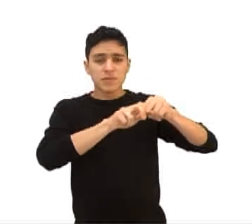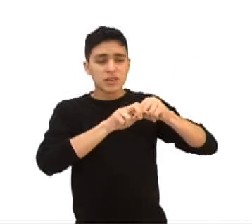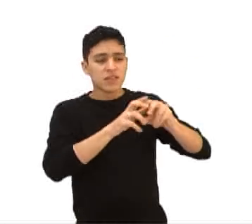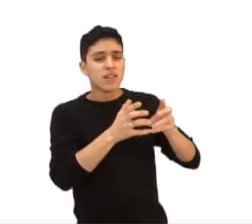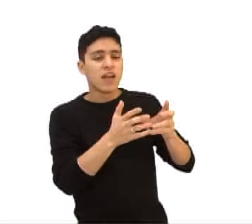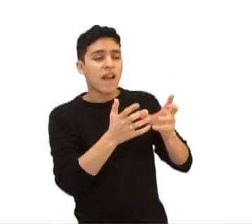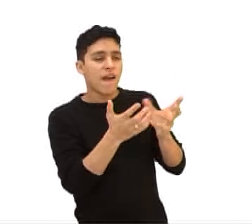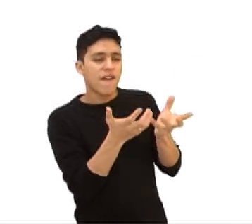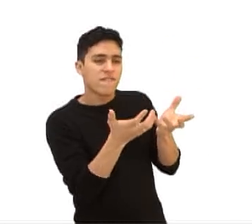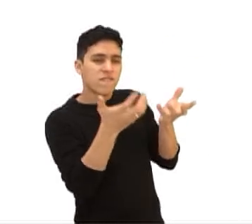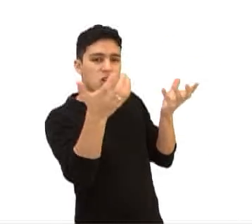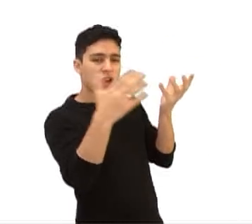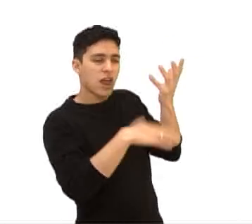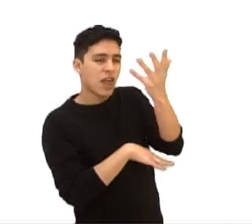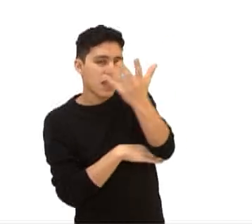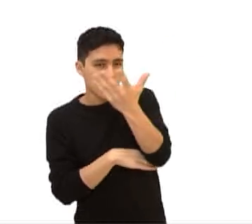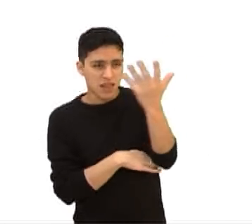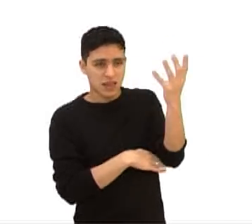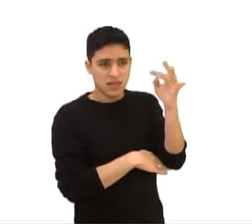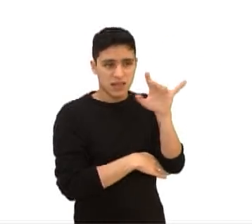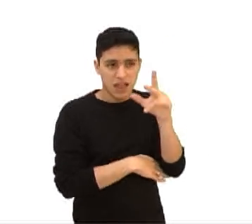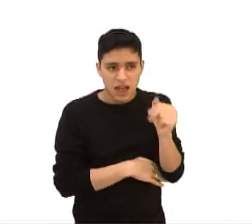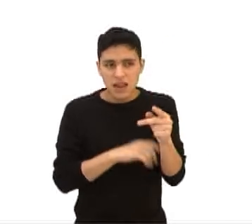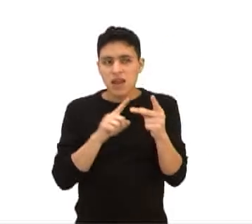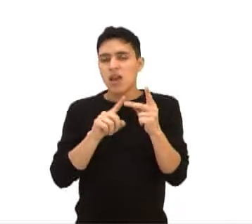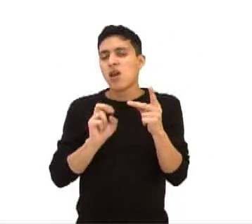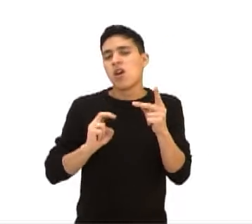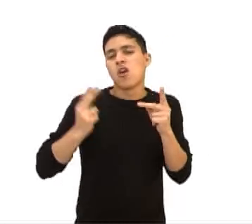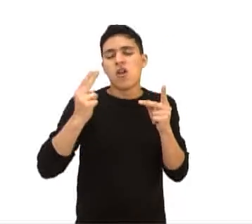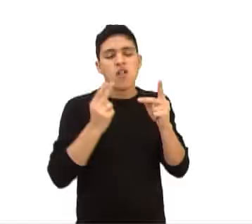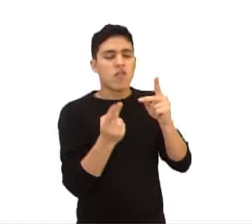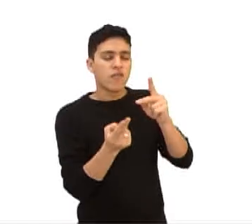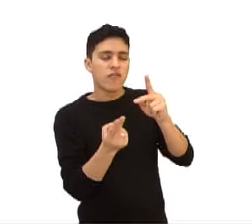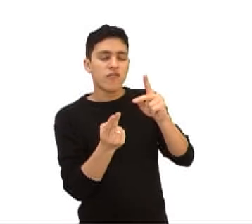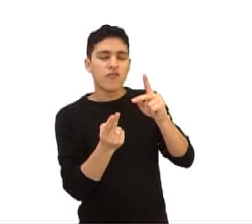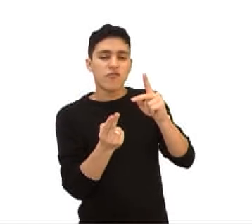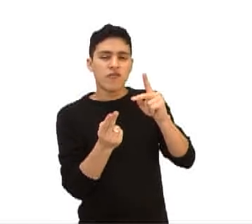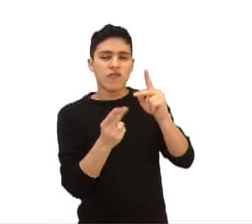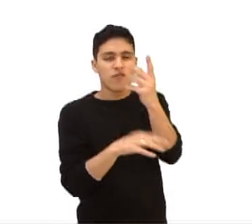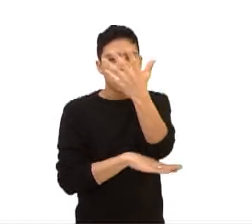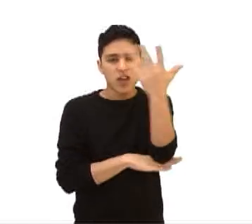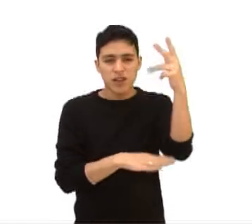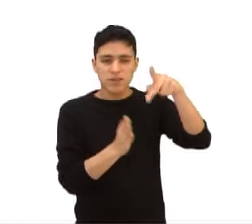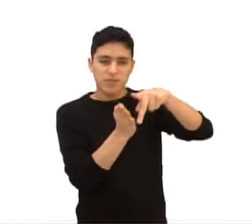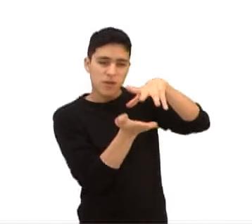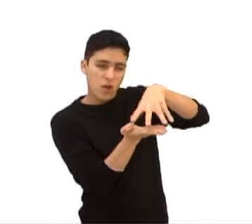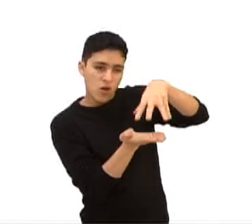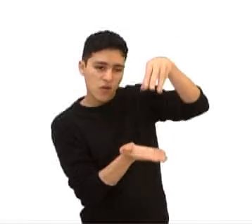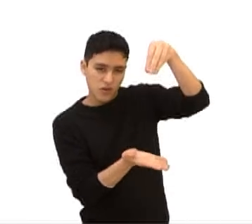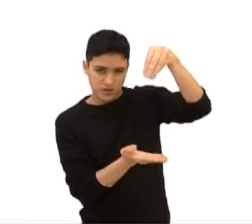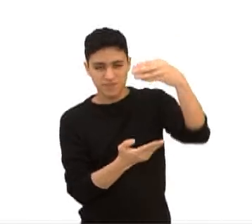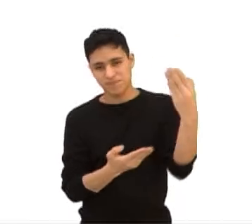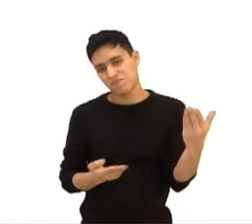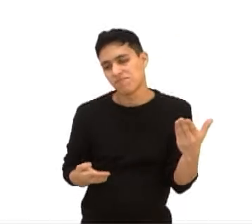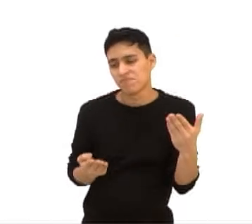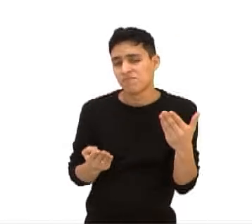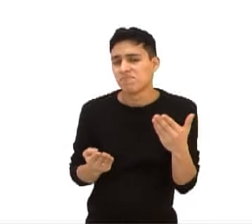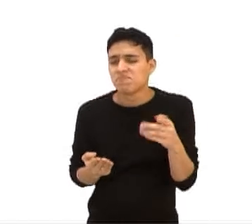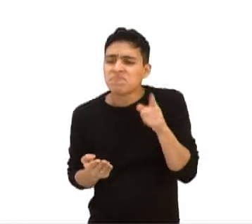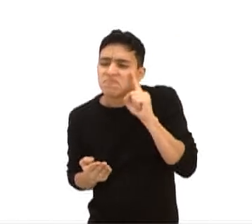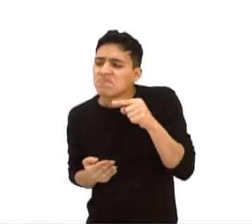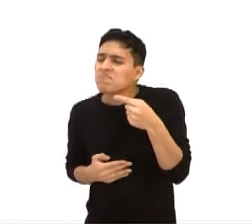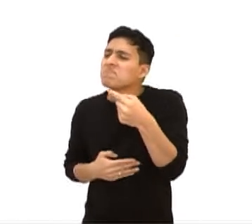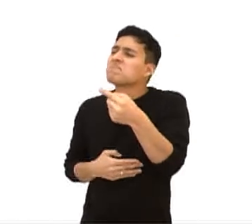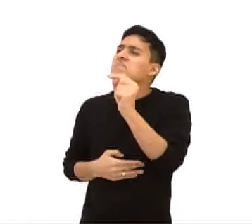boreal também pode ser chamada de taiga ou de floresta de coníferas. Um exemplo que nós temos de conífera no nosso